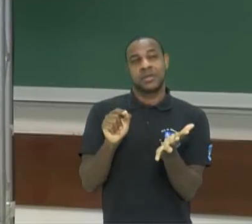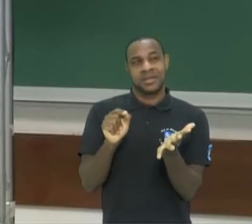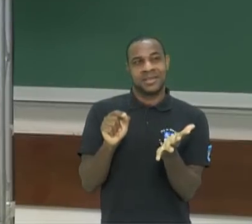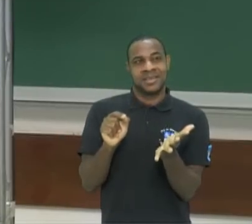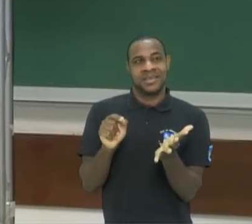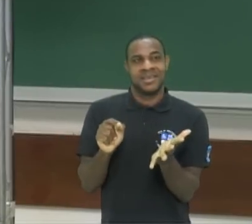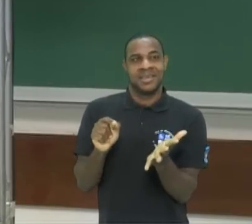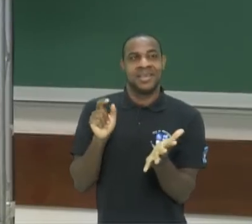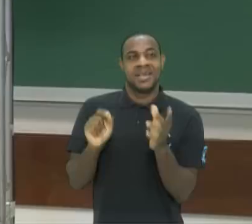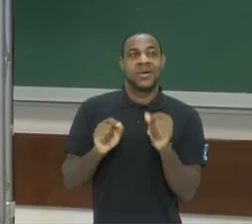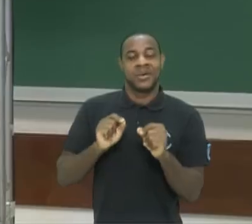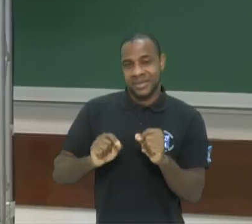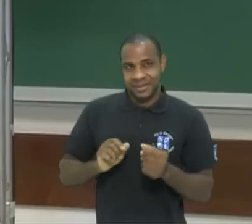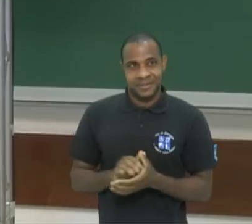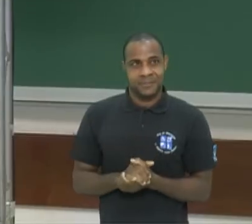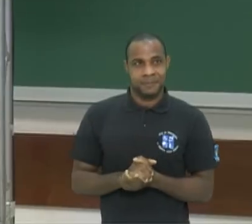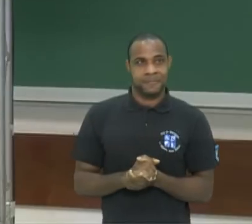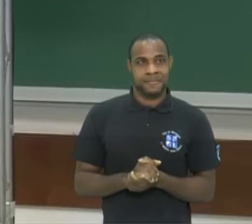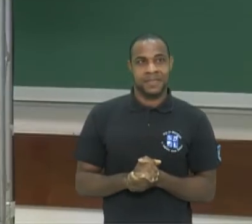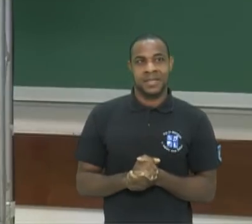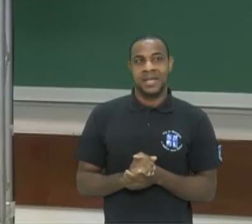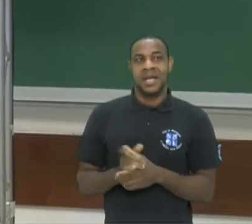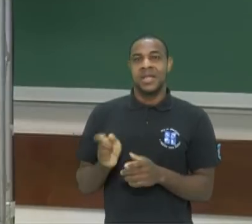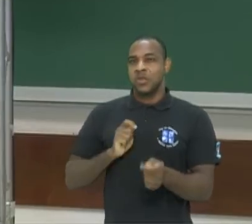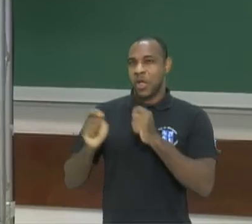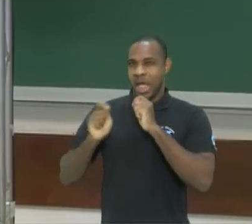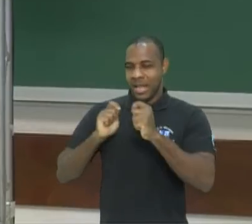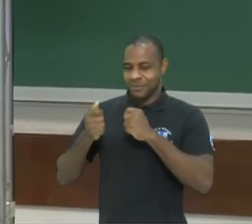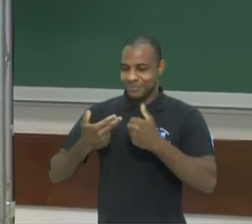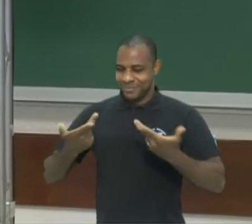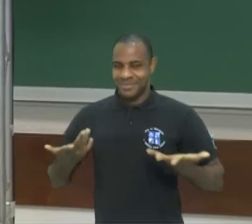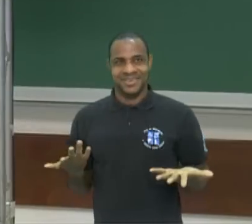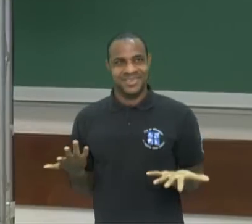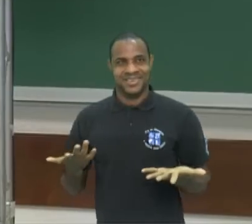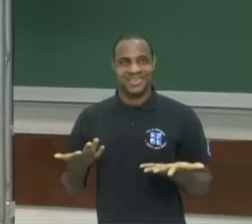verdade? Então, sem dúvida nenhuma.